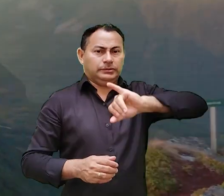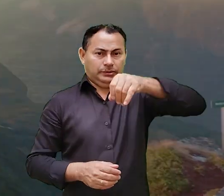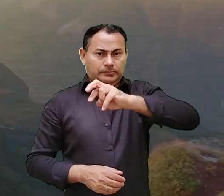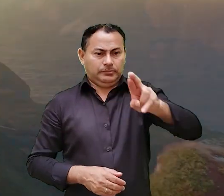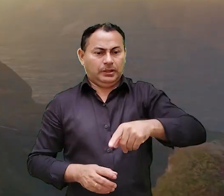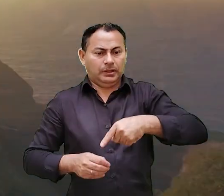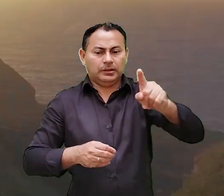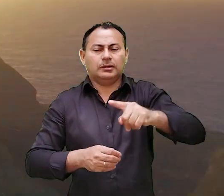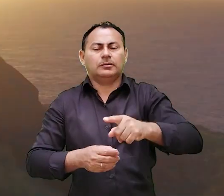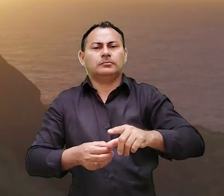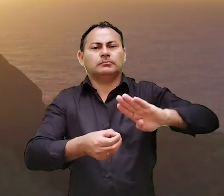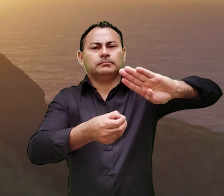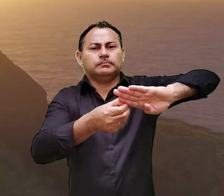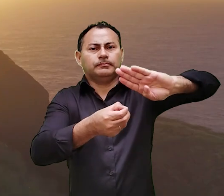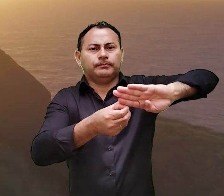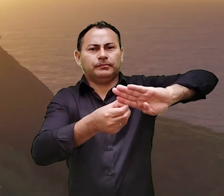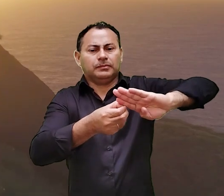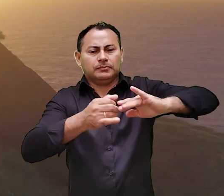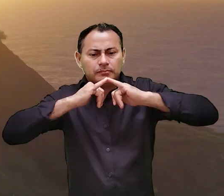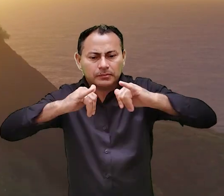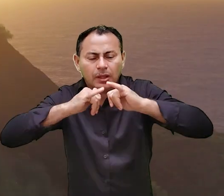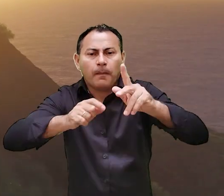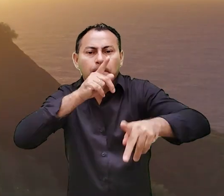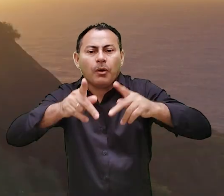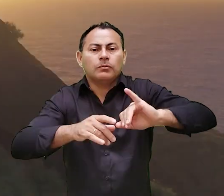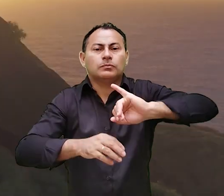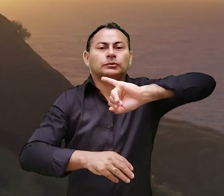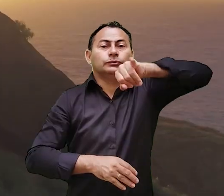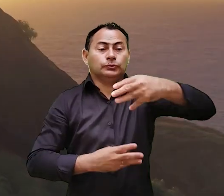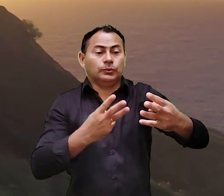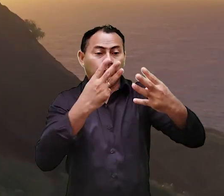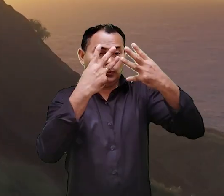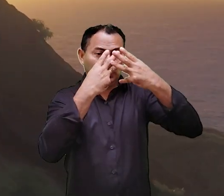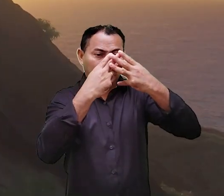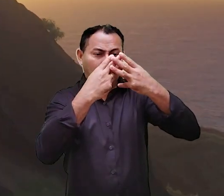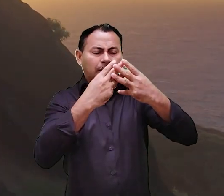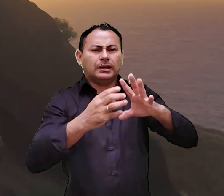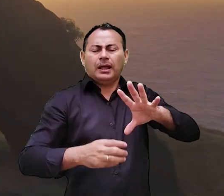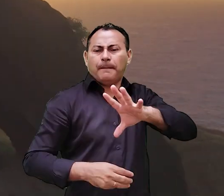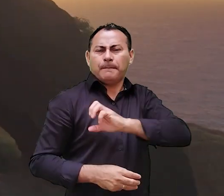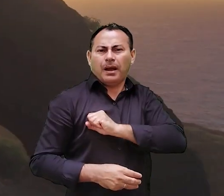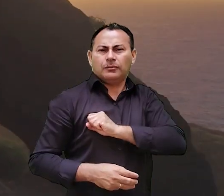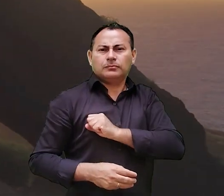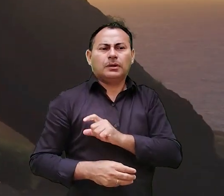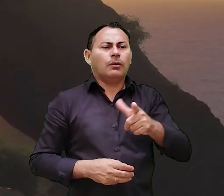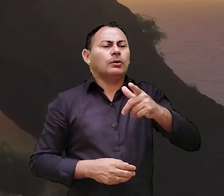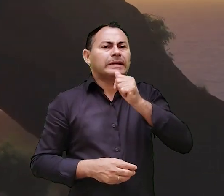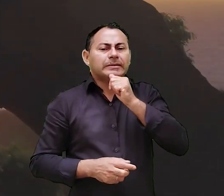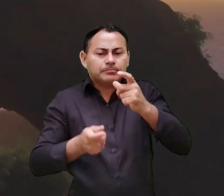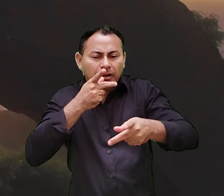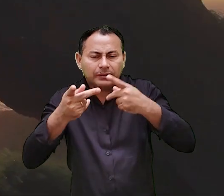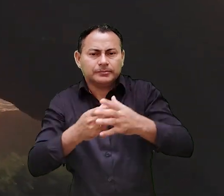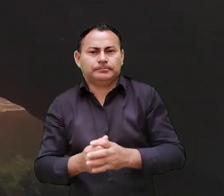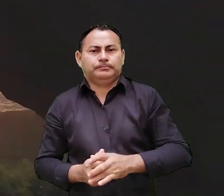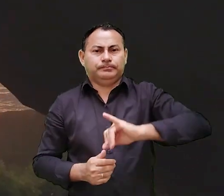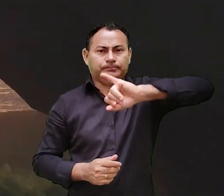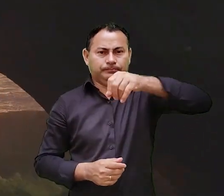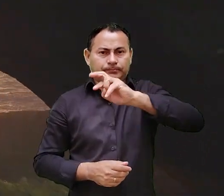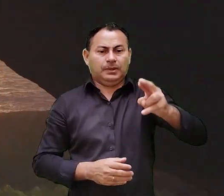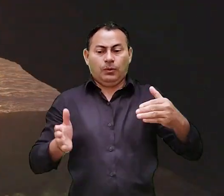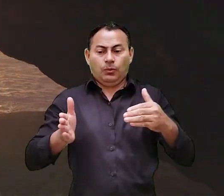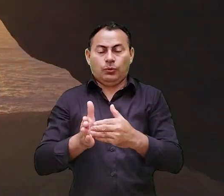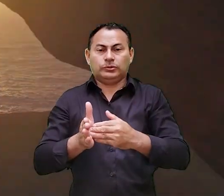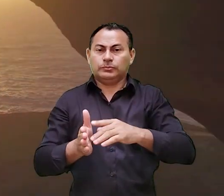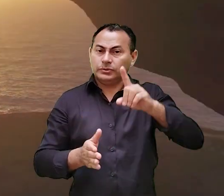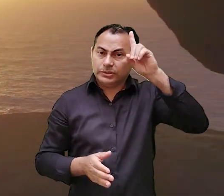que Jeremias acabou indo para a Babilônia para pregar para o povo de Judá, que ele tanto amava. Outros ainda dizem que Jeremias